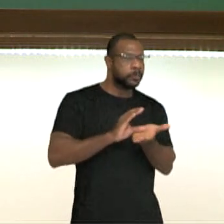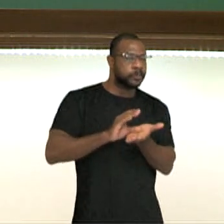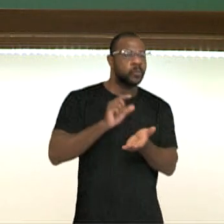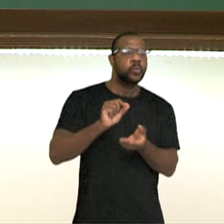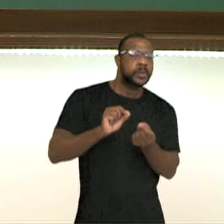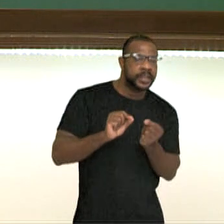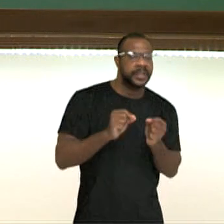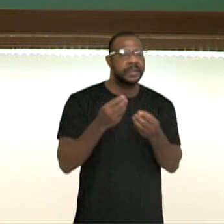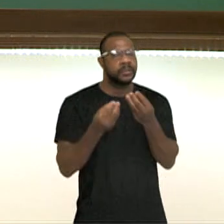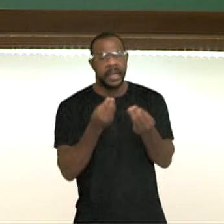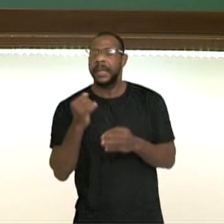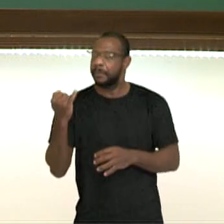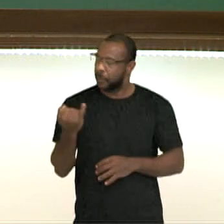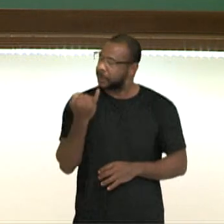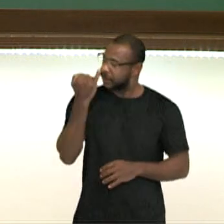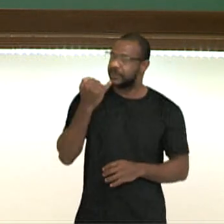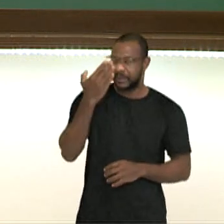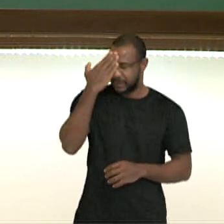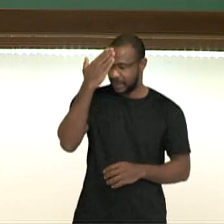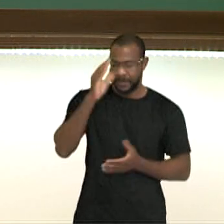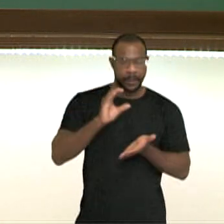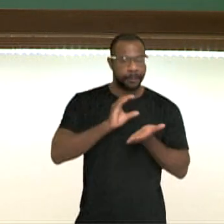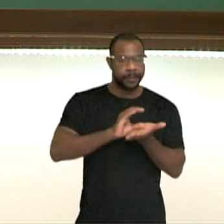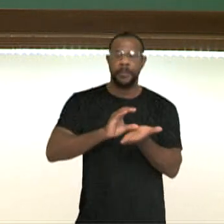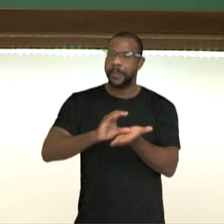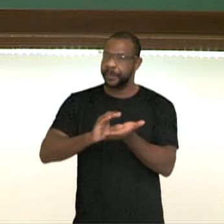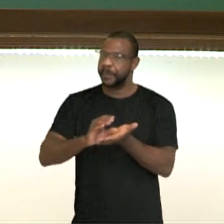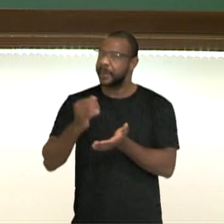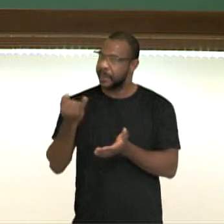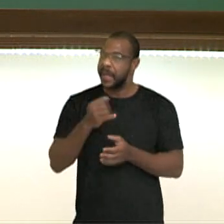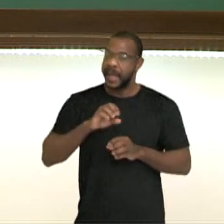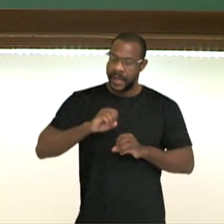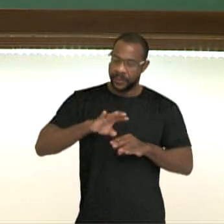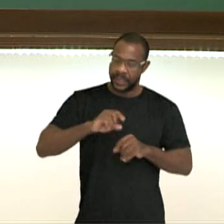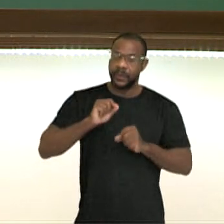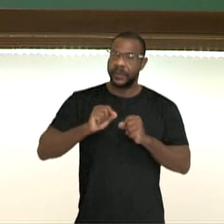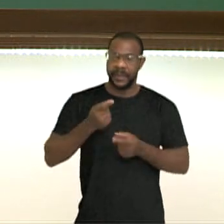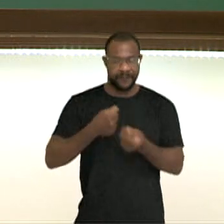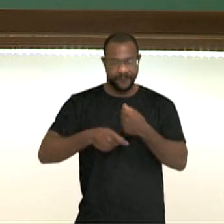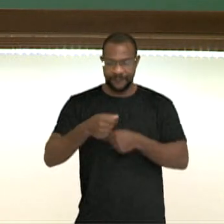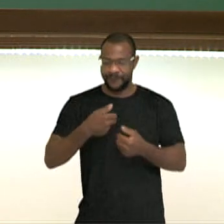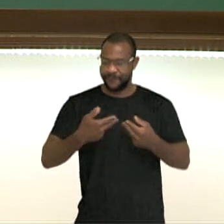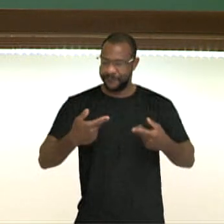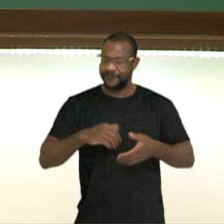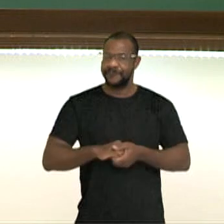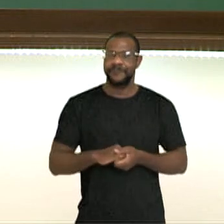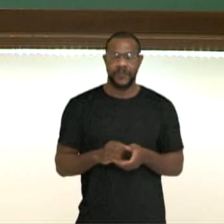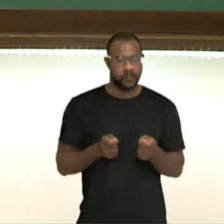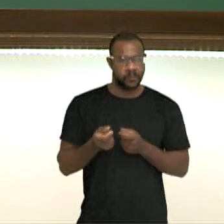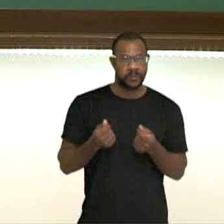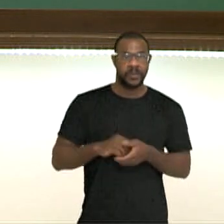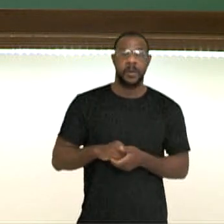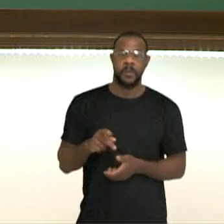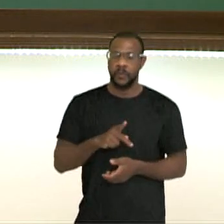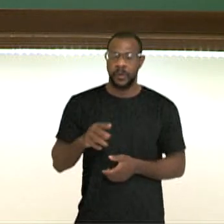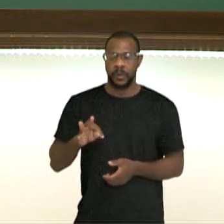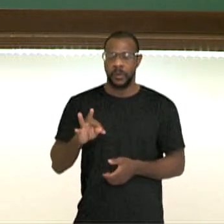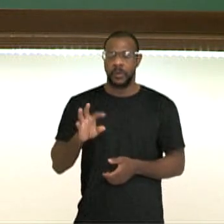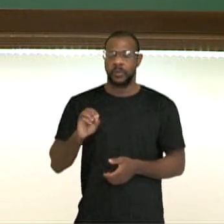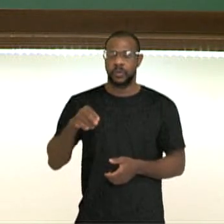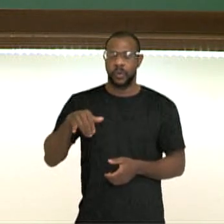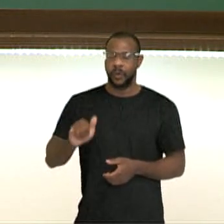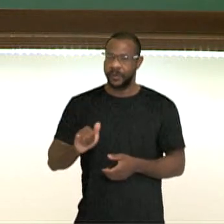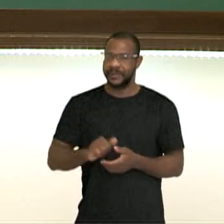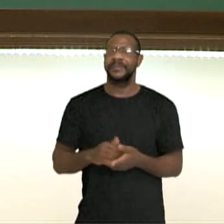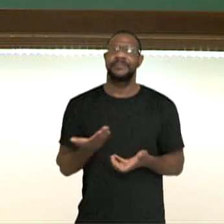extremamente importante na nossa educação financeira, porque a gente vai fazer isso o resto da nossa vida, sempre. Eu sou o professor Tony, você já me conhece dos